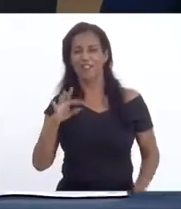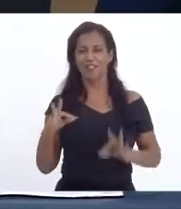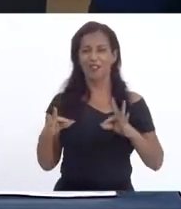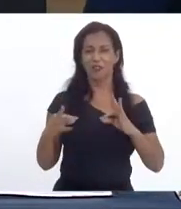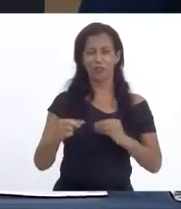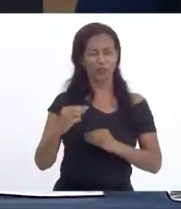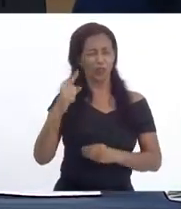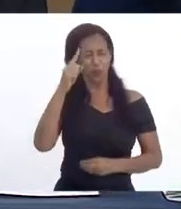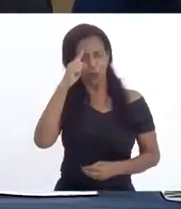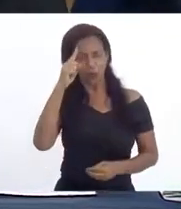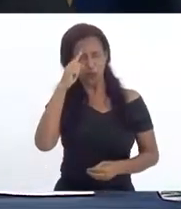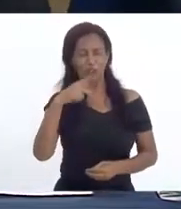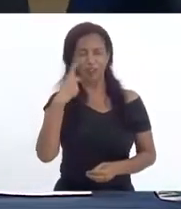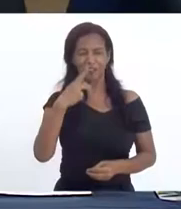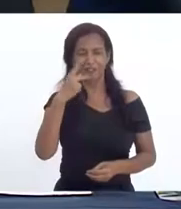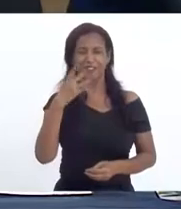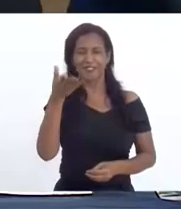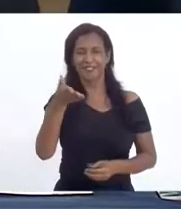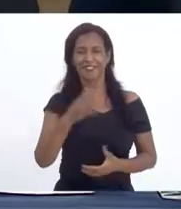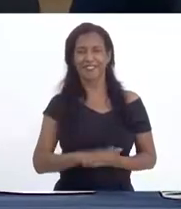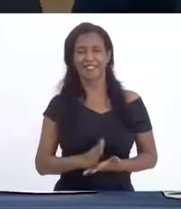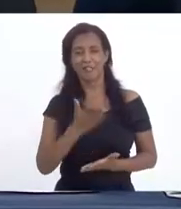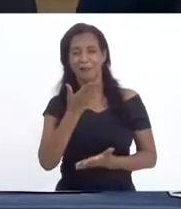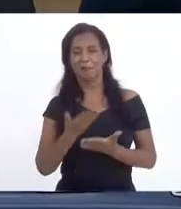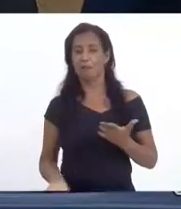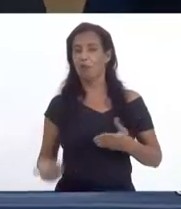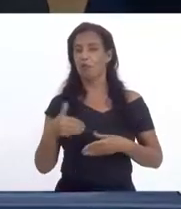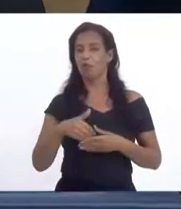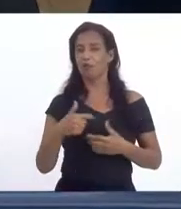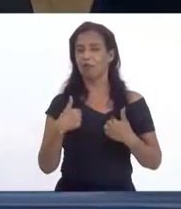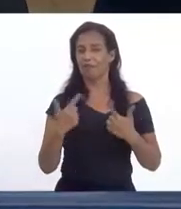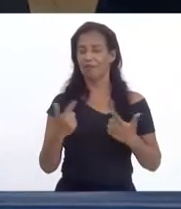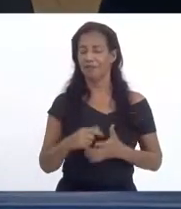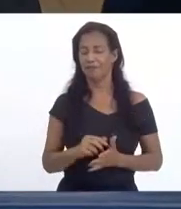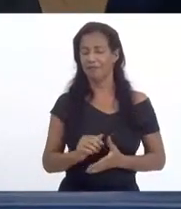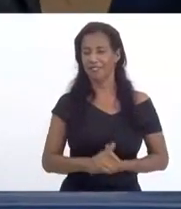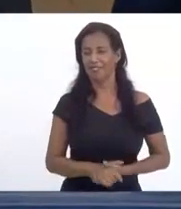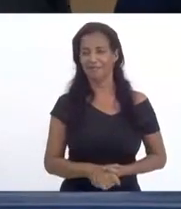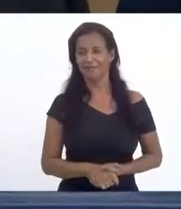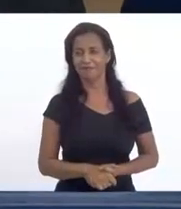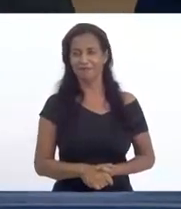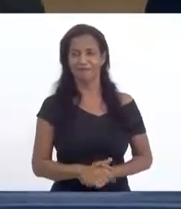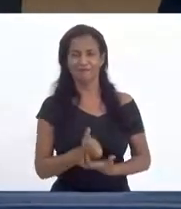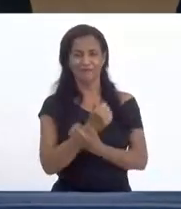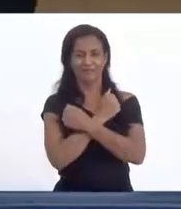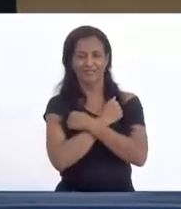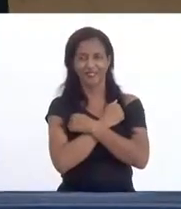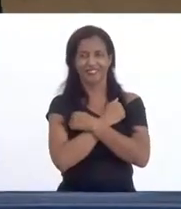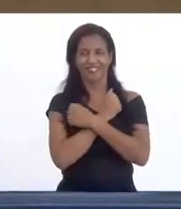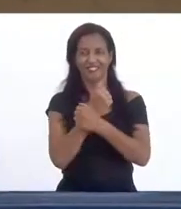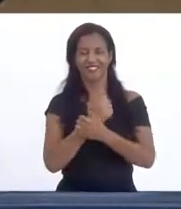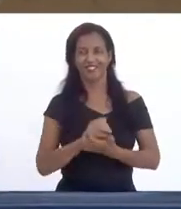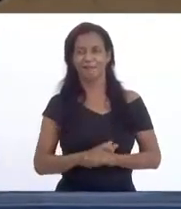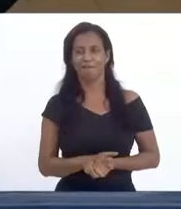dia fala do senhor. Então, porque senão eu poderia perder o votinho dele na reeleição. Um grande abraço.